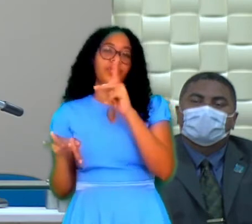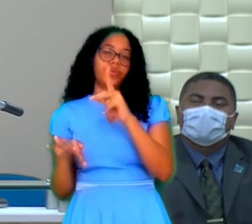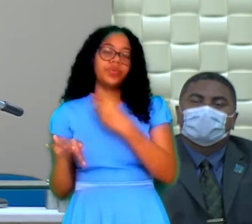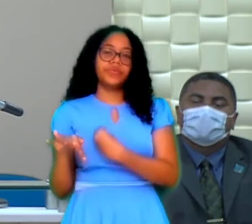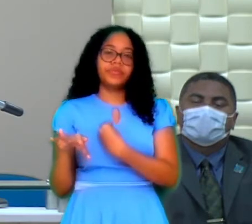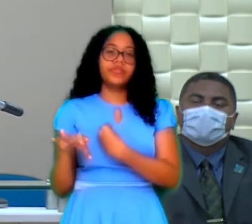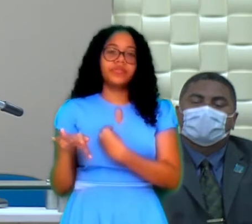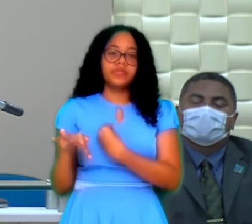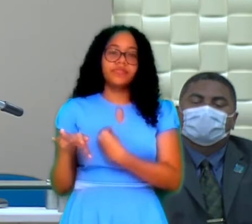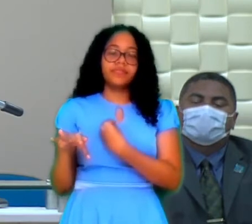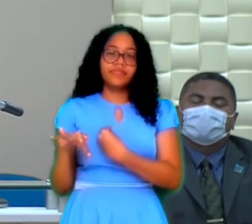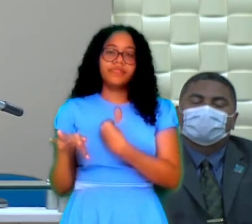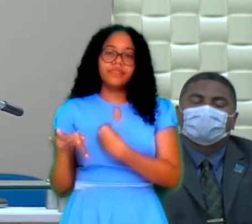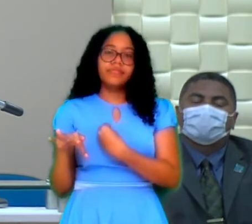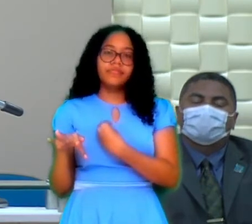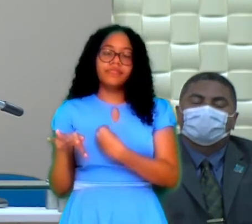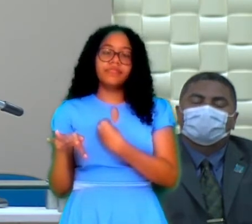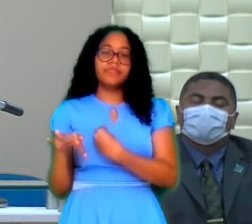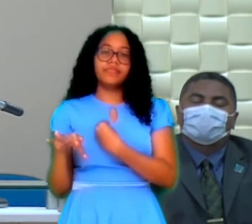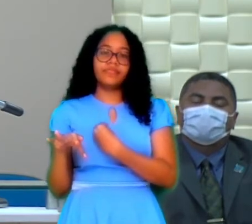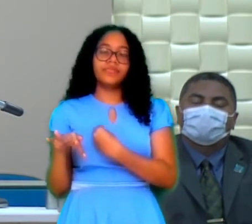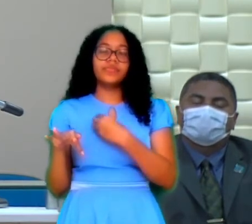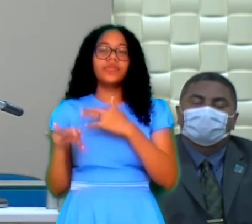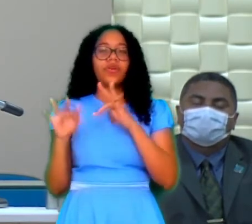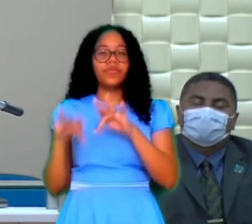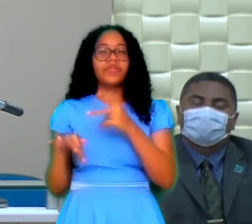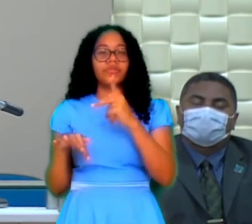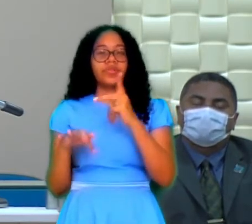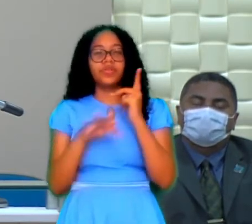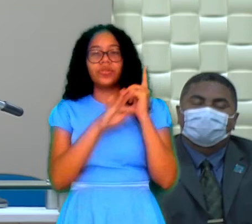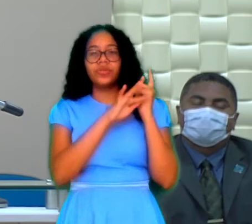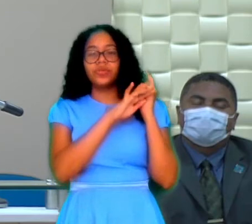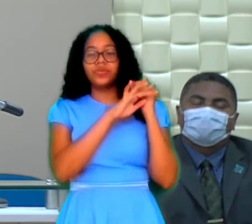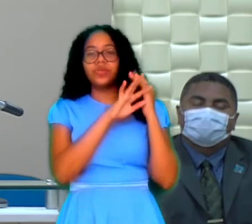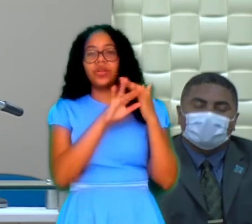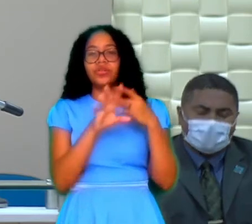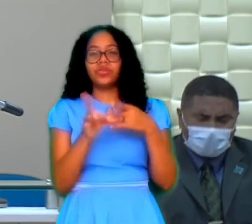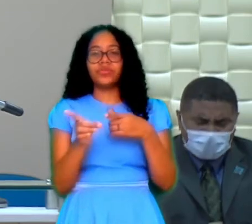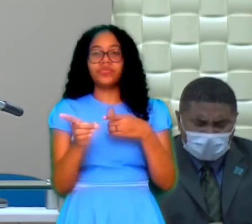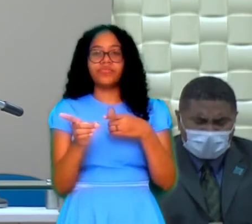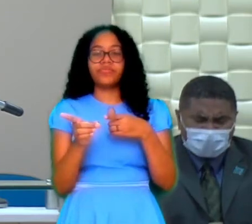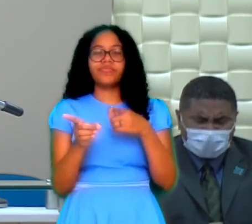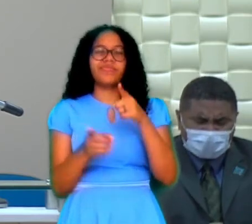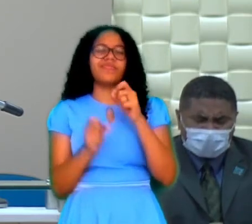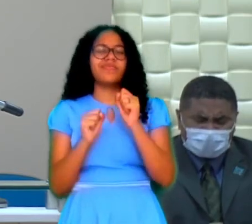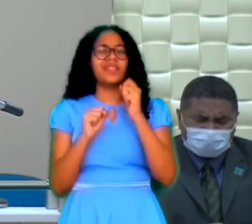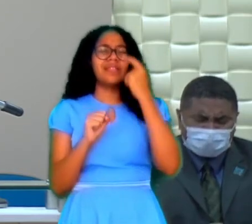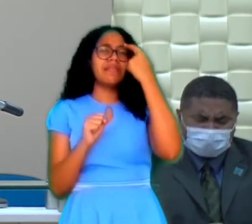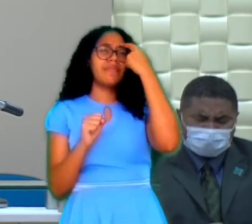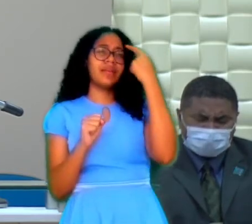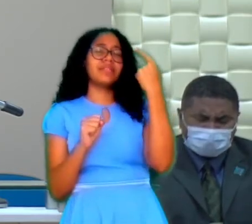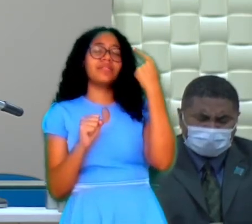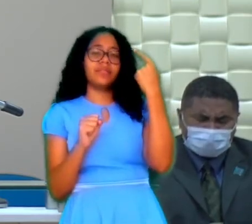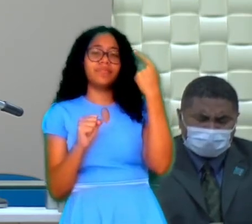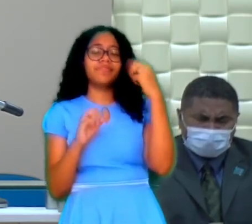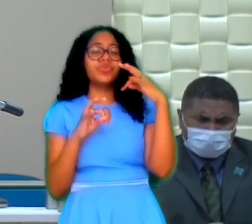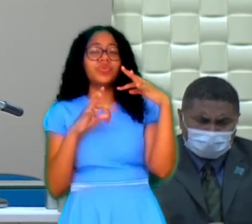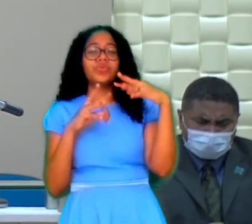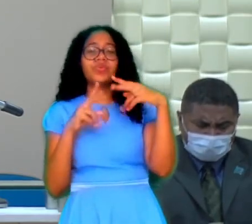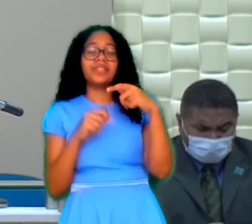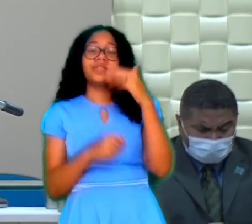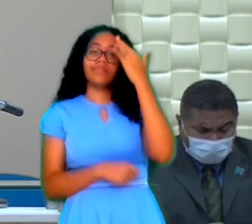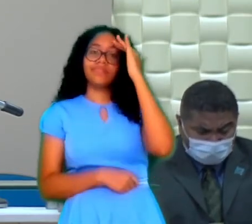Por que você resolveu entrar nesse navio? Era mais ou menos isso que eles queriam saber. Por que você escolheu justo